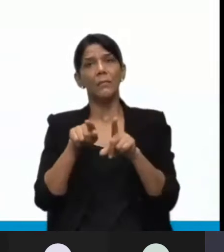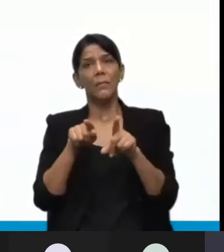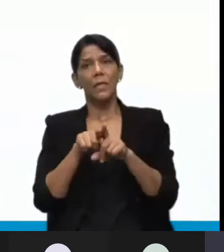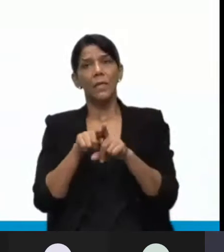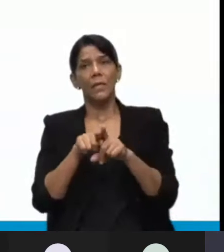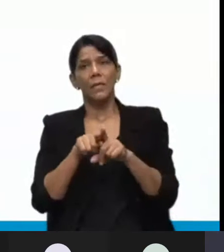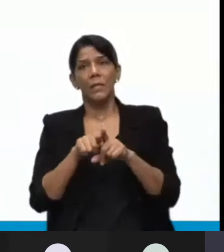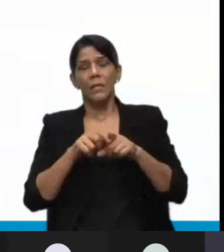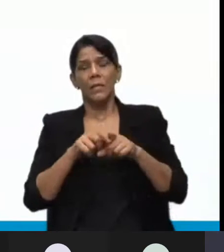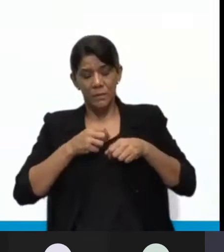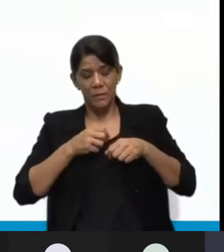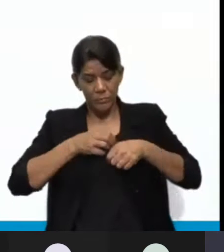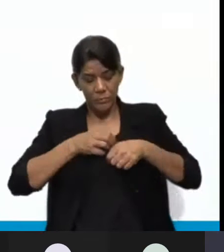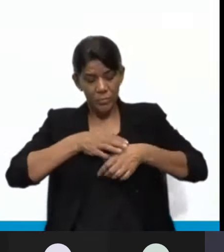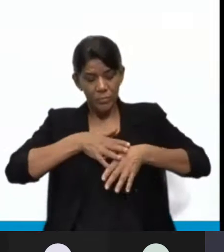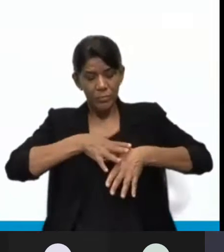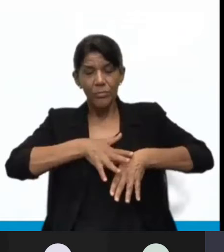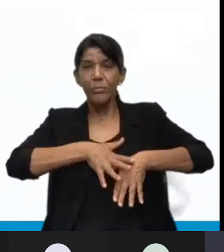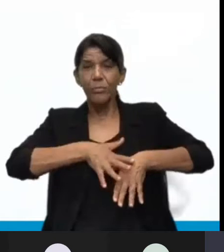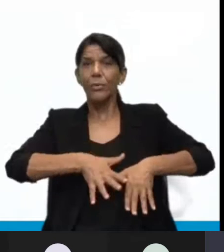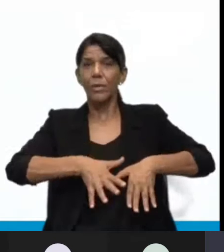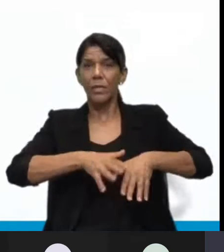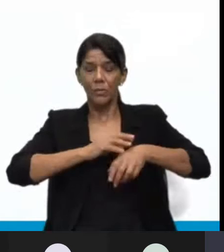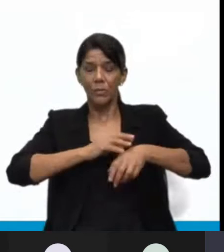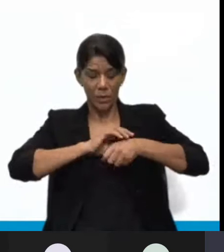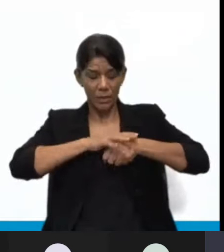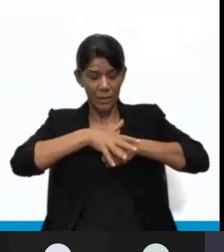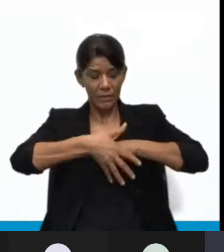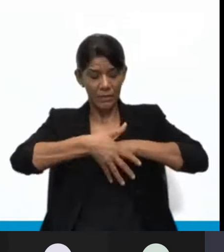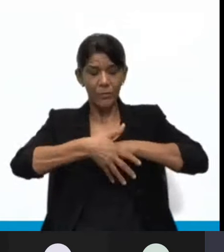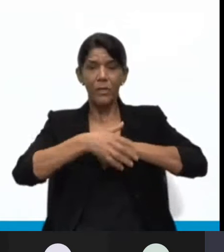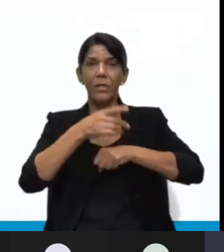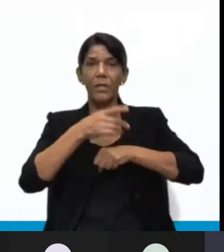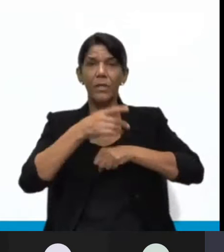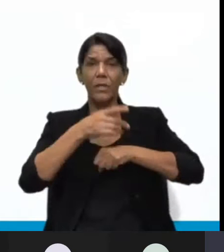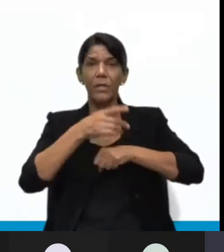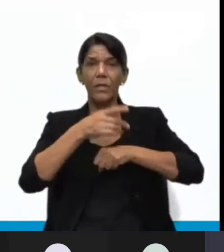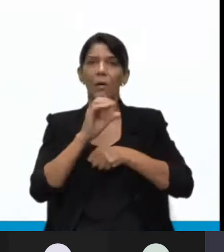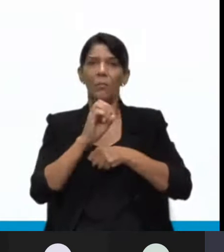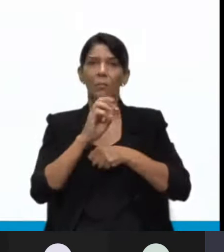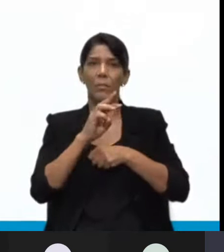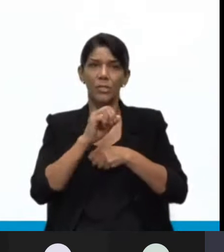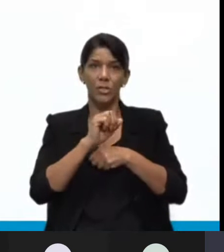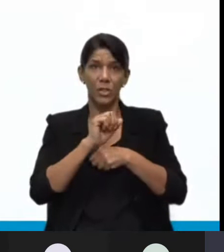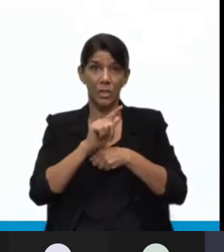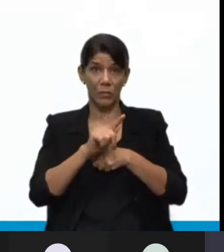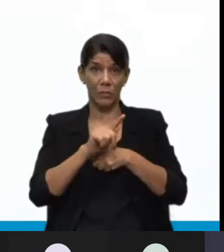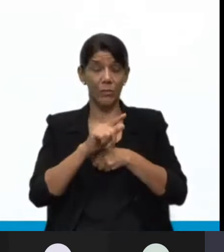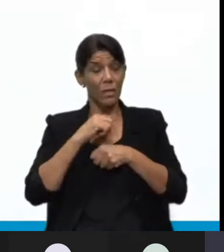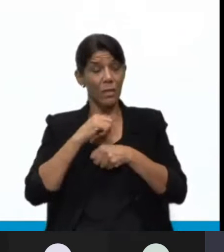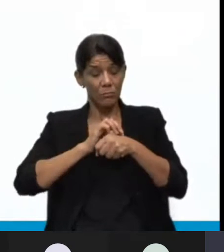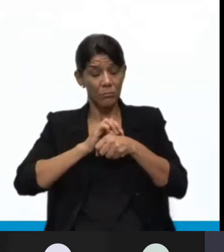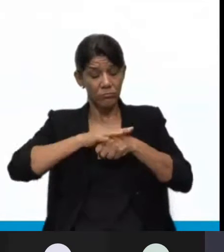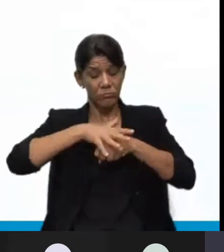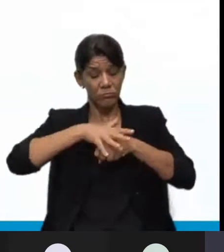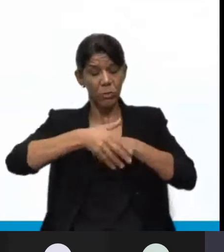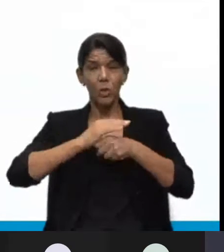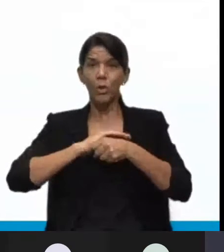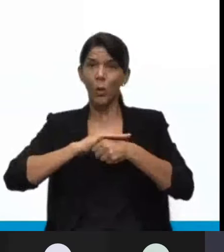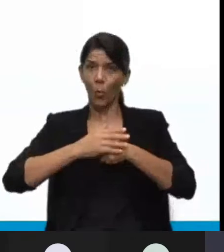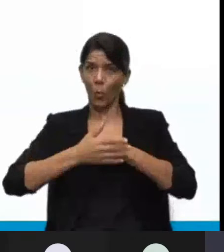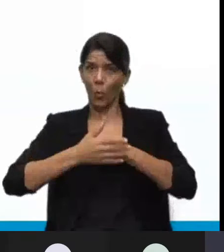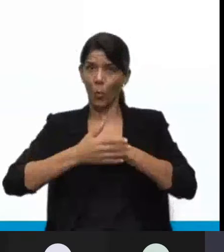o ramo aqui que vai percorrer essa região aqui do coração, que nós chamamos de ramo marginal, tá? Que corre aí no